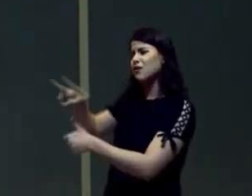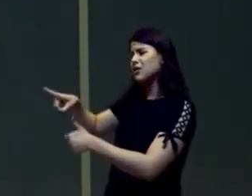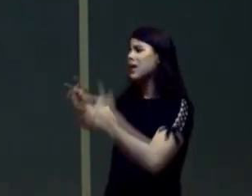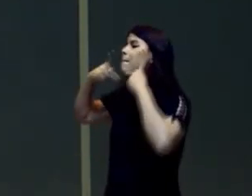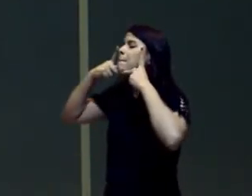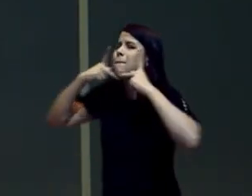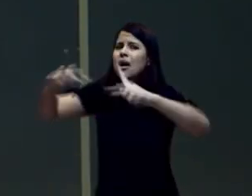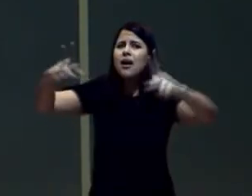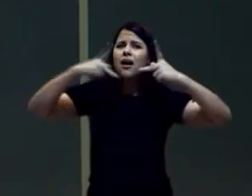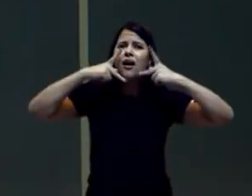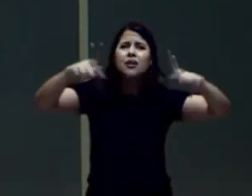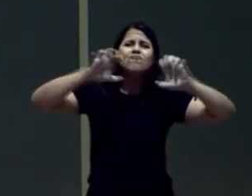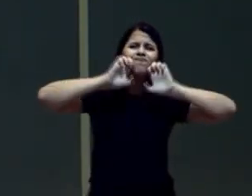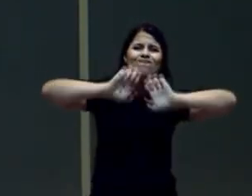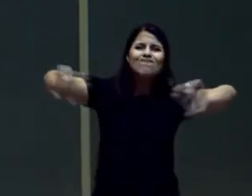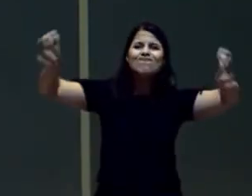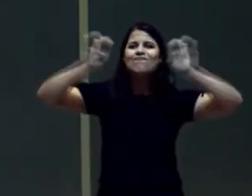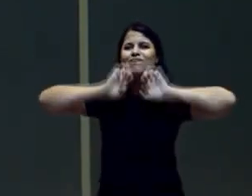pregue a palavra.